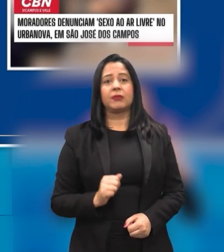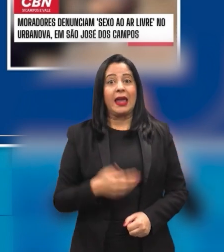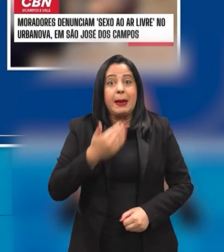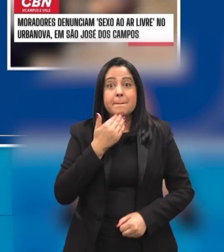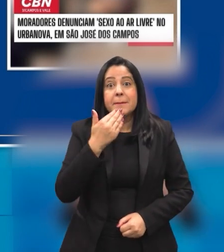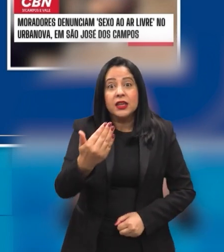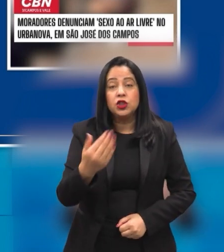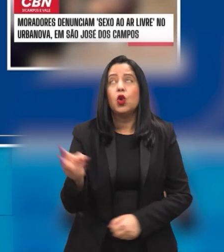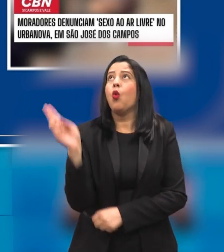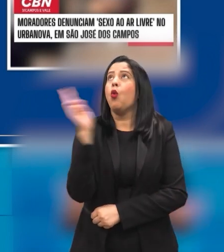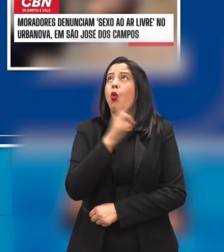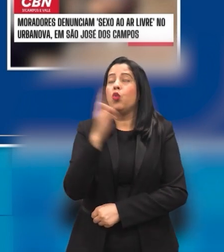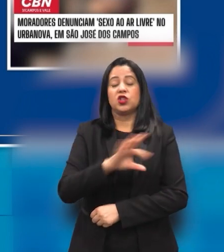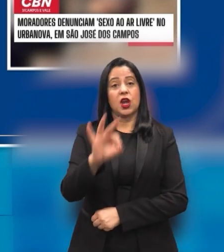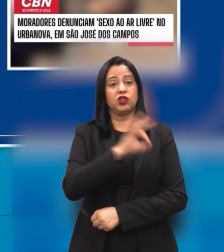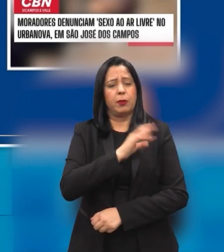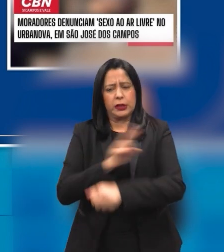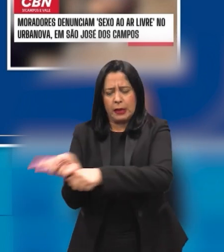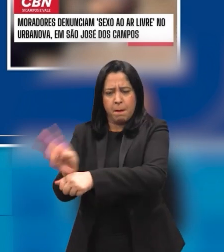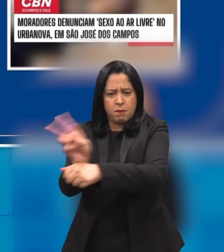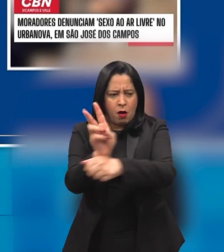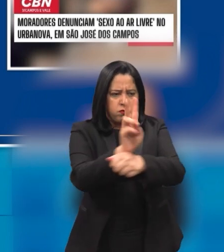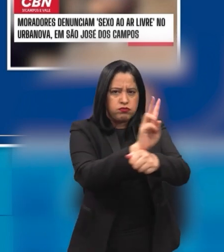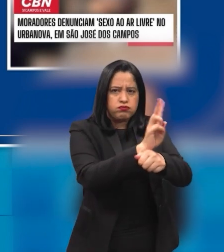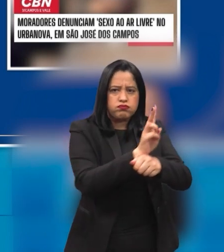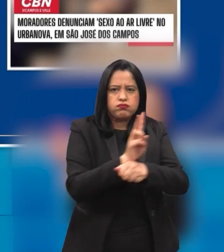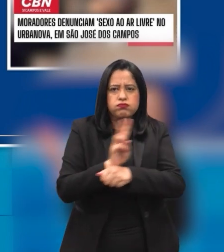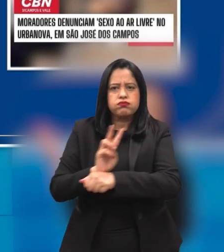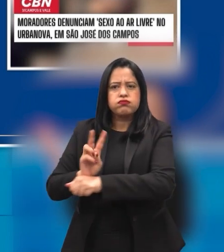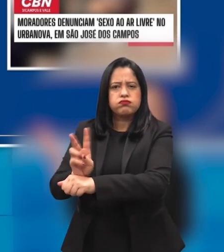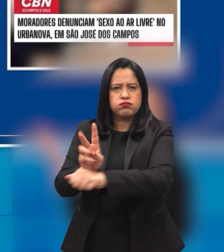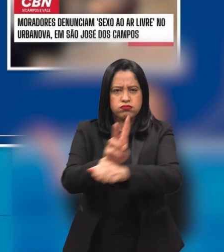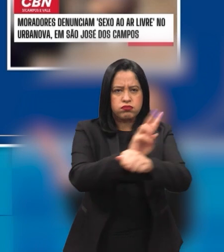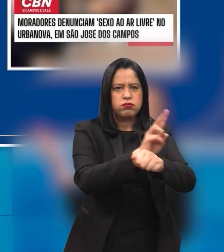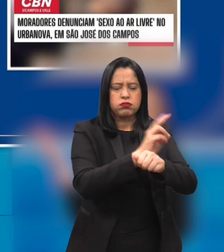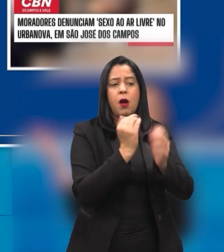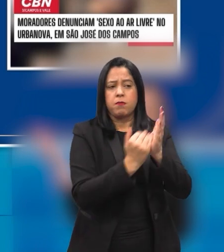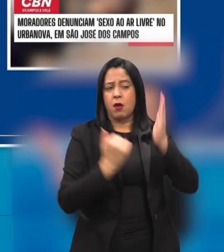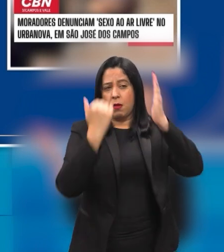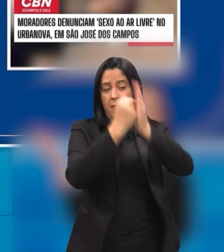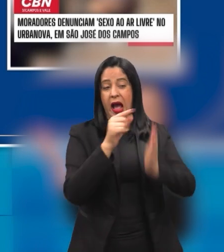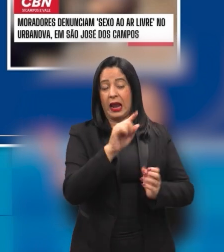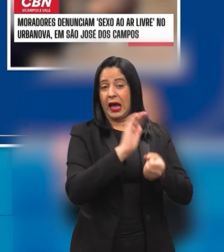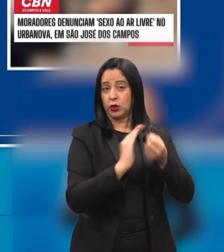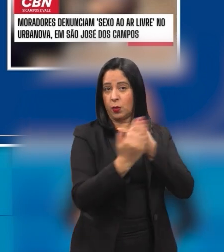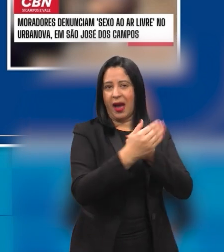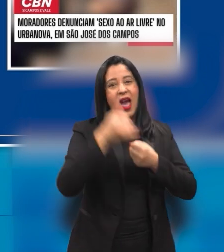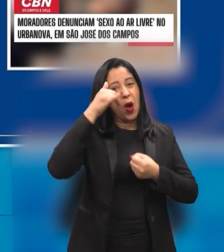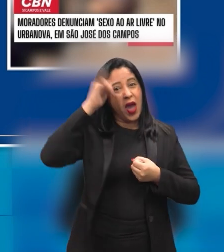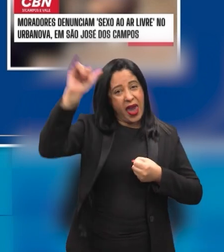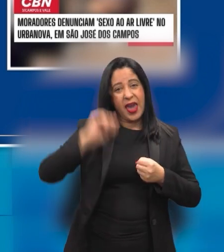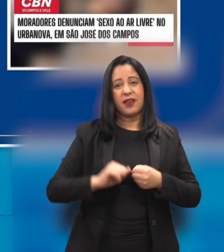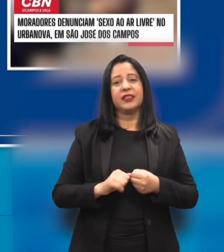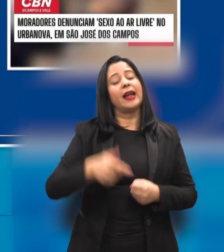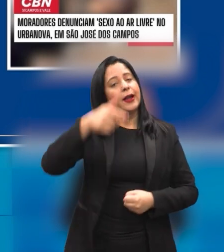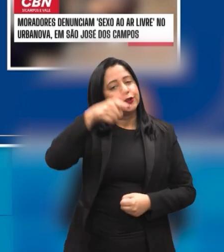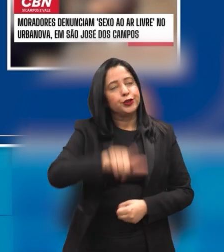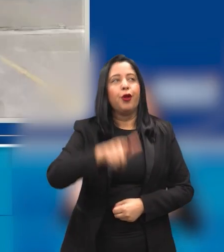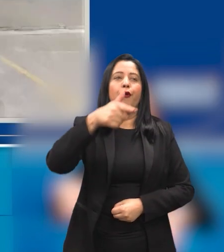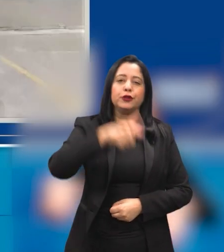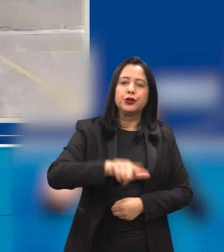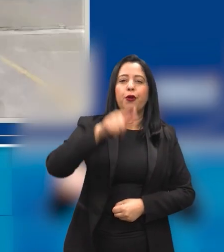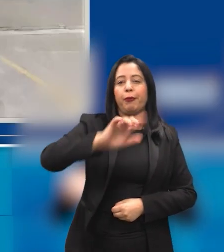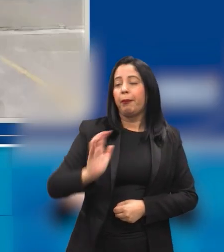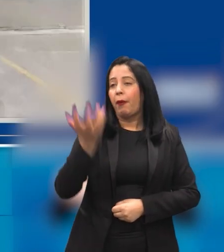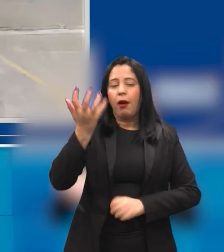urgentes das forças de segurança e cobrou o aumento da fiscalização no bairro para coibir casos como este